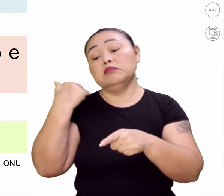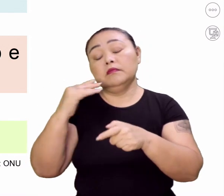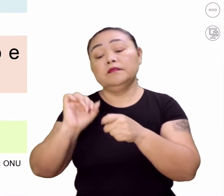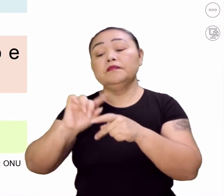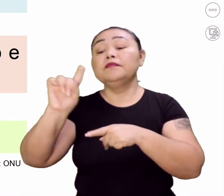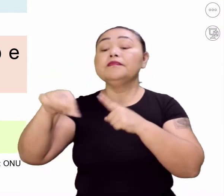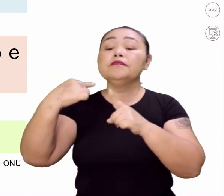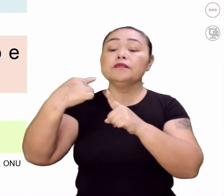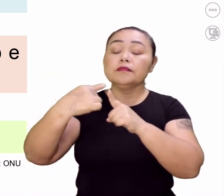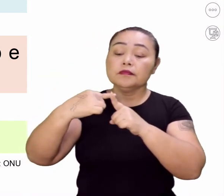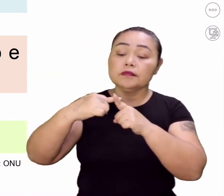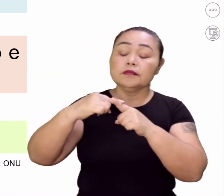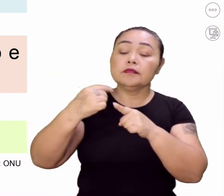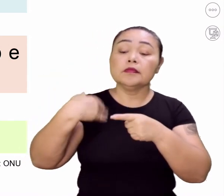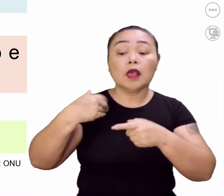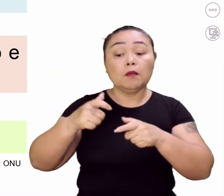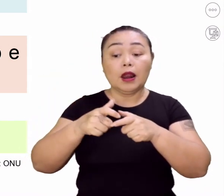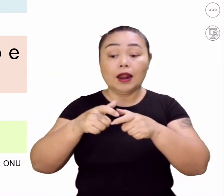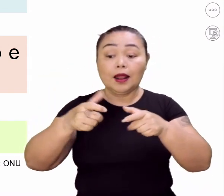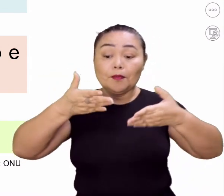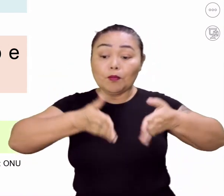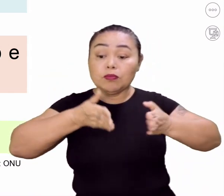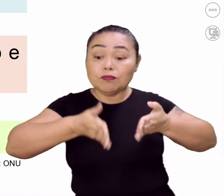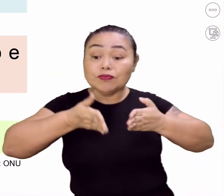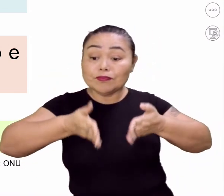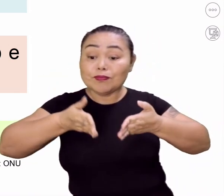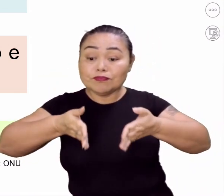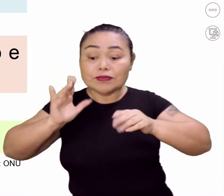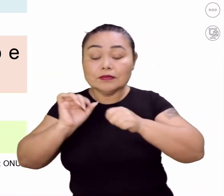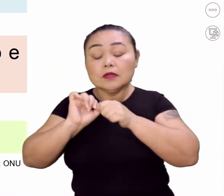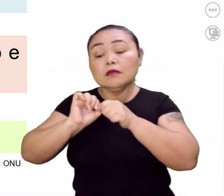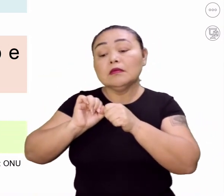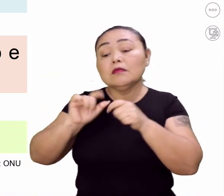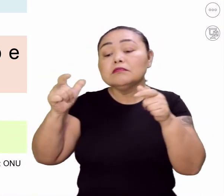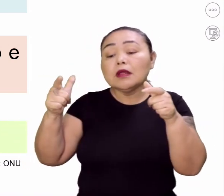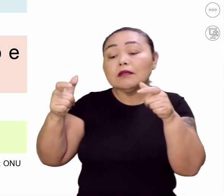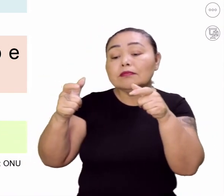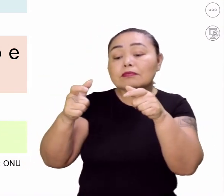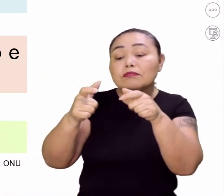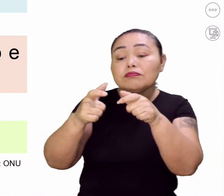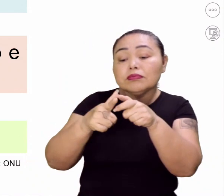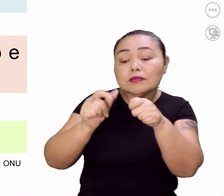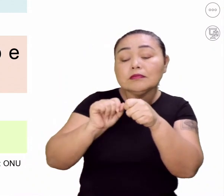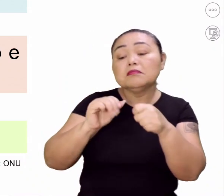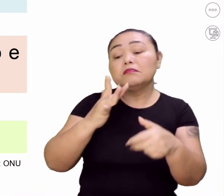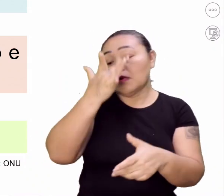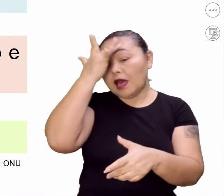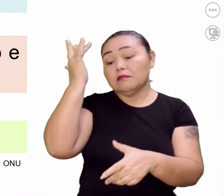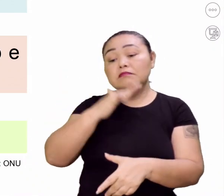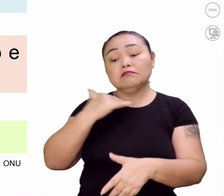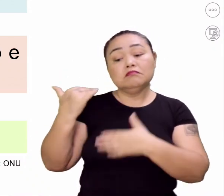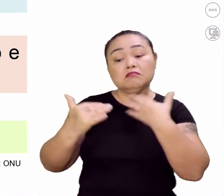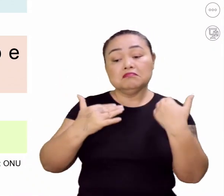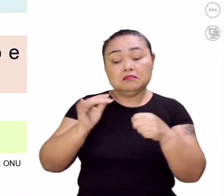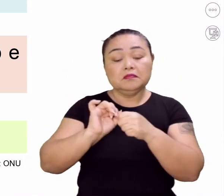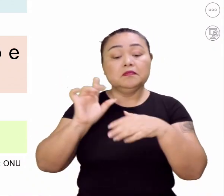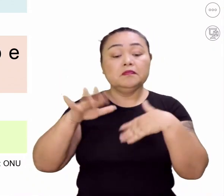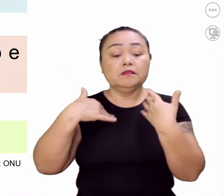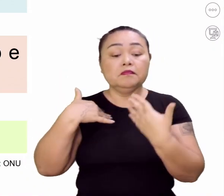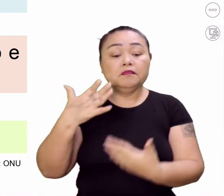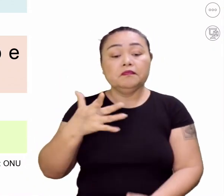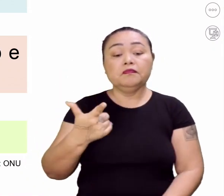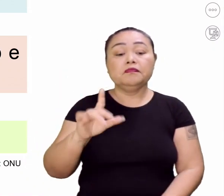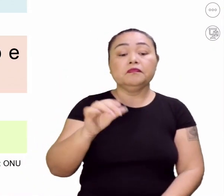contrário, quando há maior taxa de natalidade e menos taxa de mortalidade. Então, entre